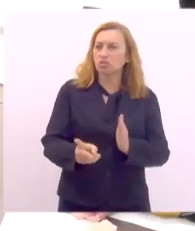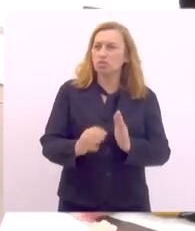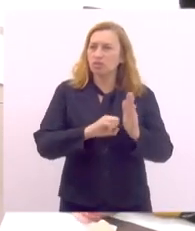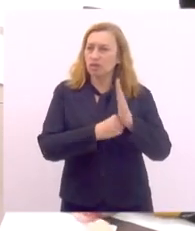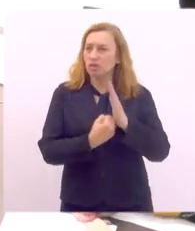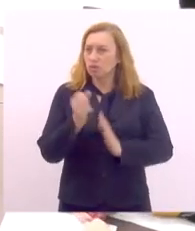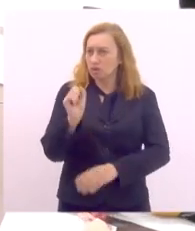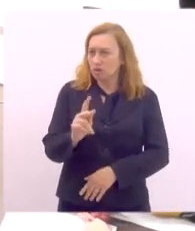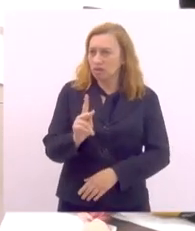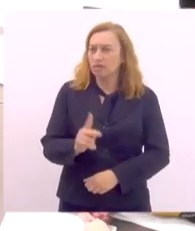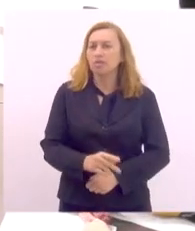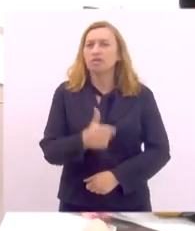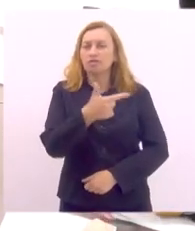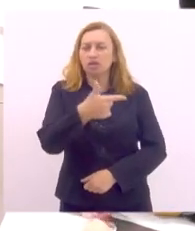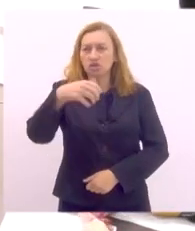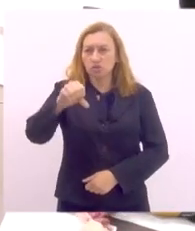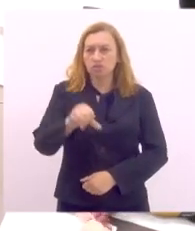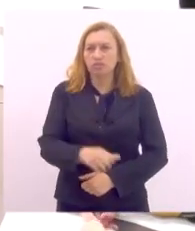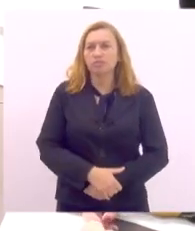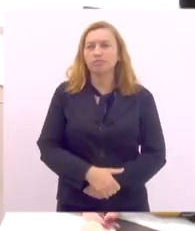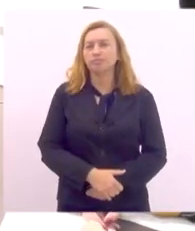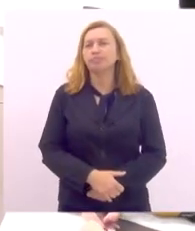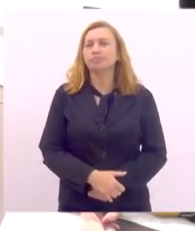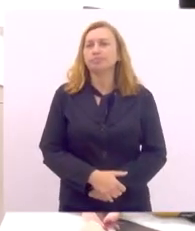bom? Então, 29.